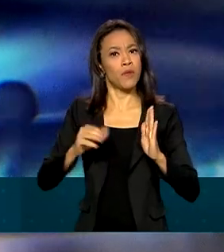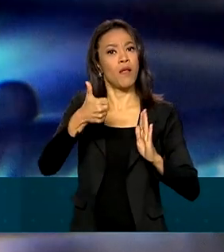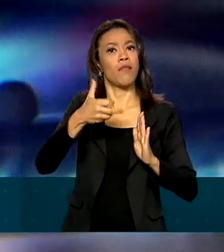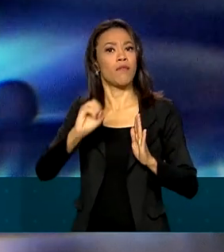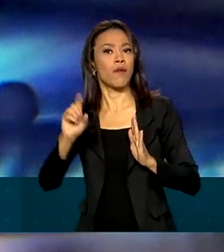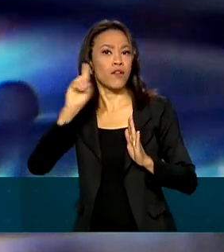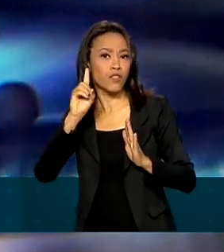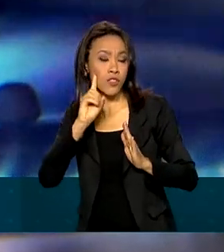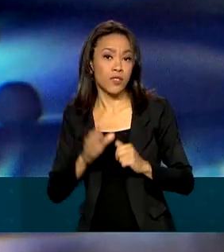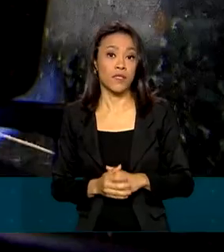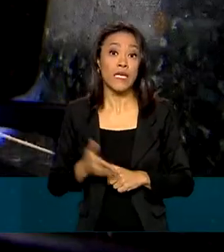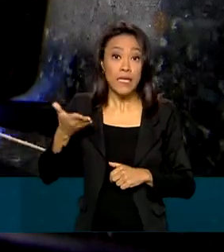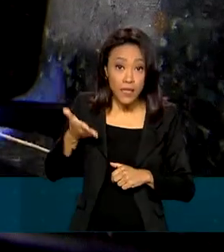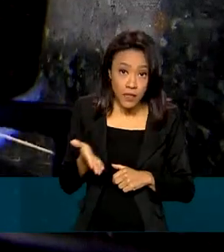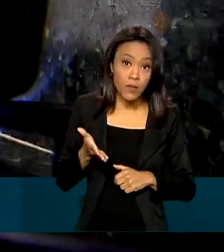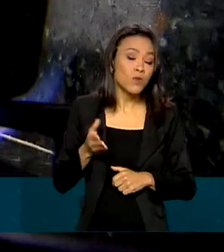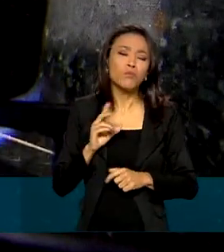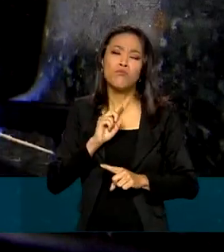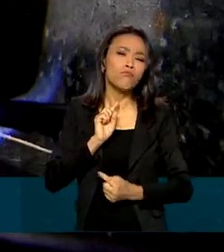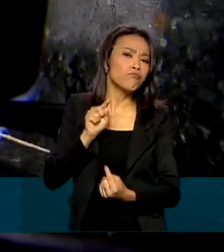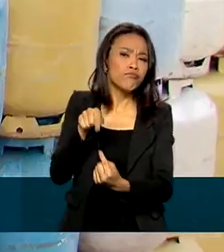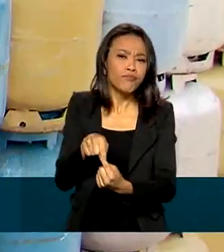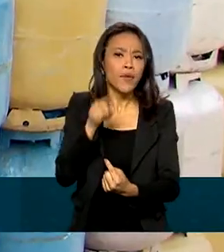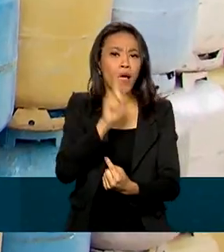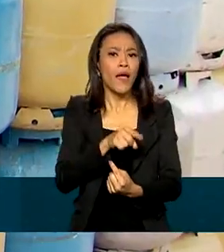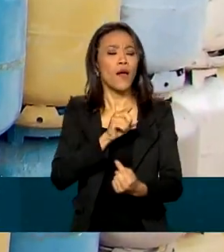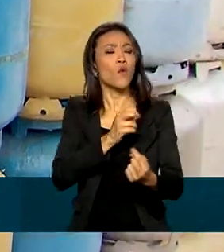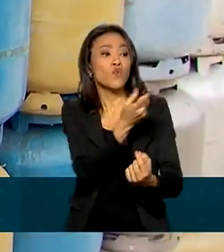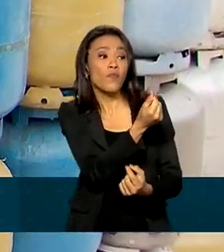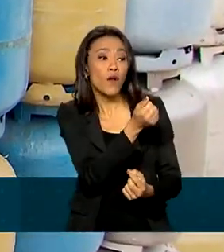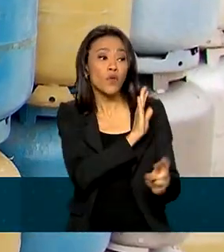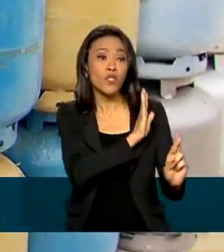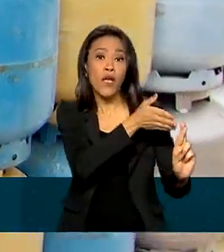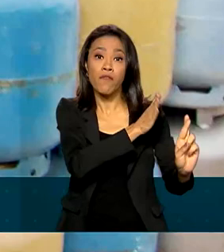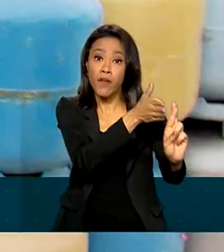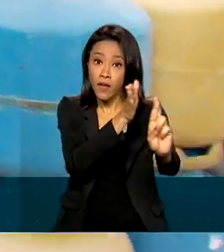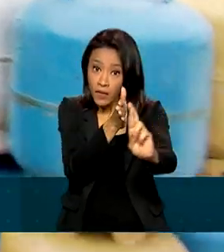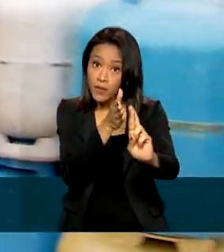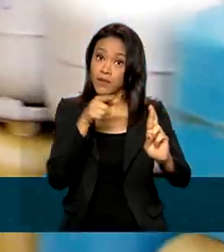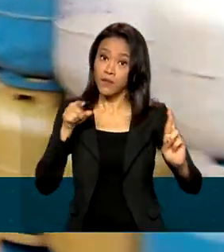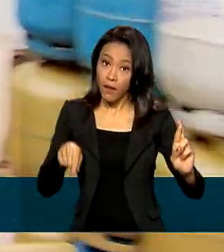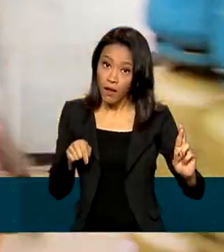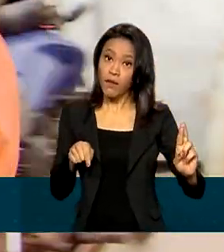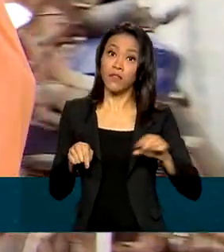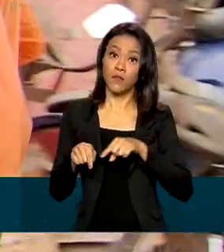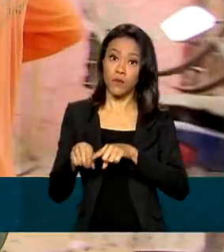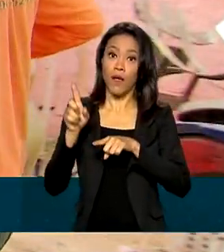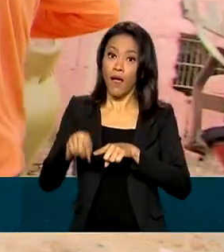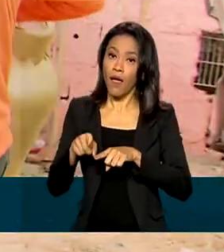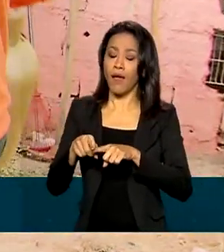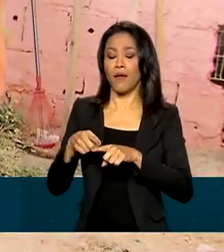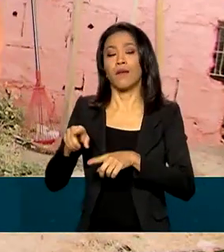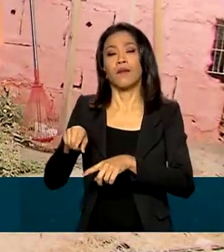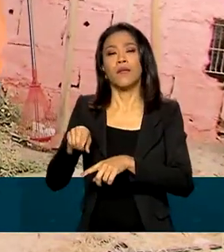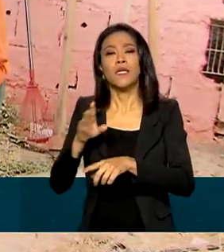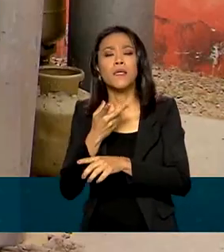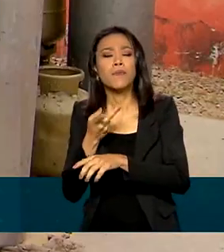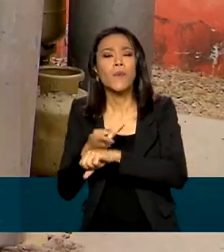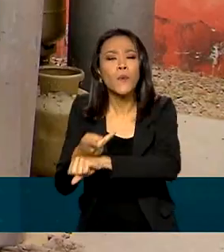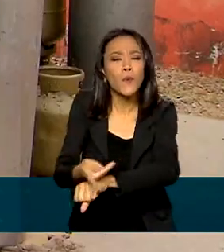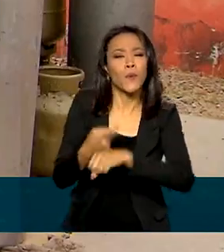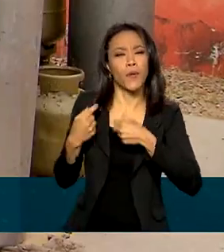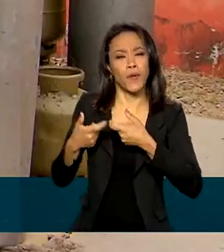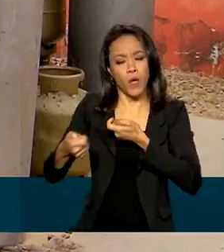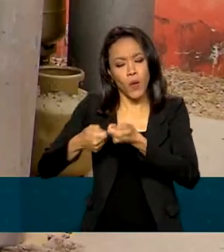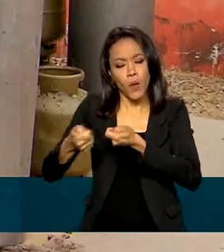Petrobras essa redução acompanha a evolução dos valores de referência e é coerente com a prática de preços da empresa que busca o equilíbrio